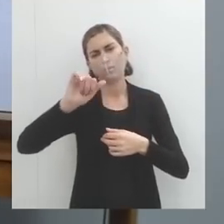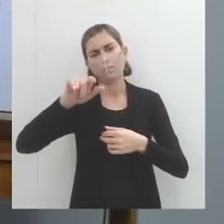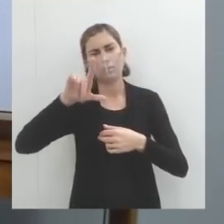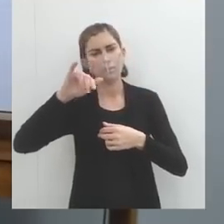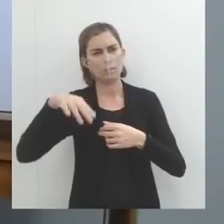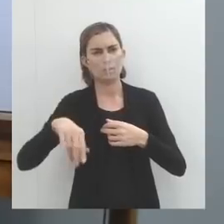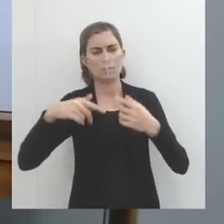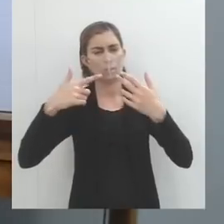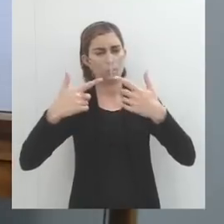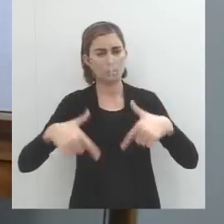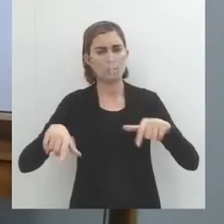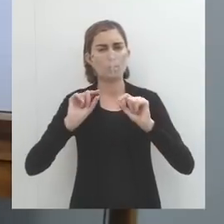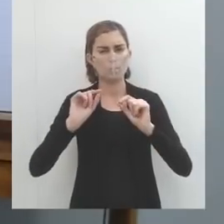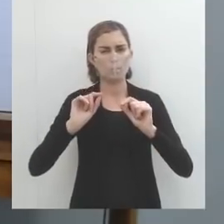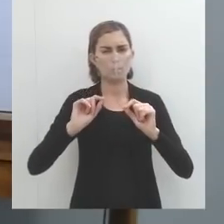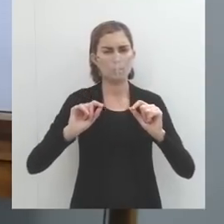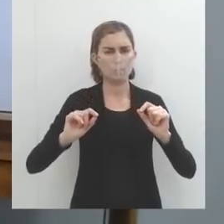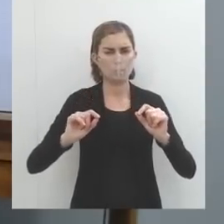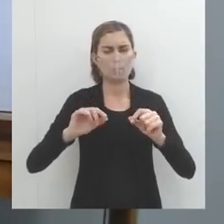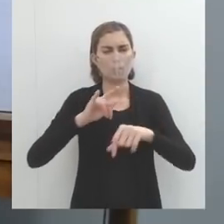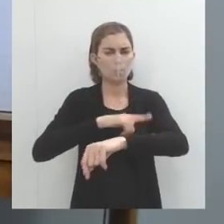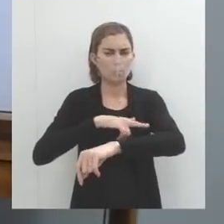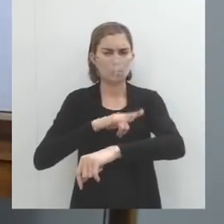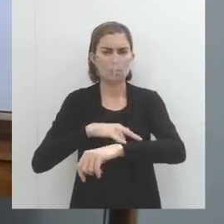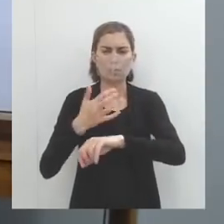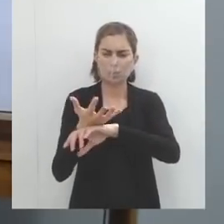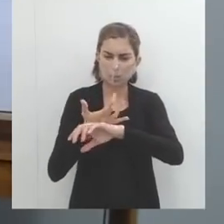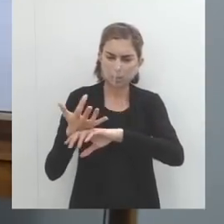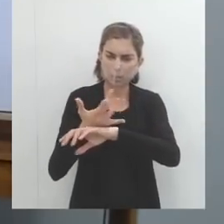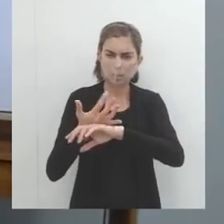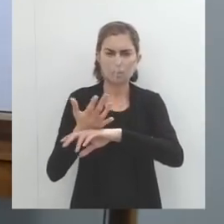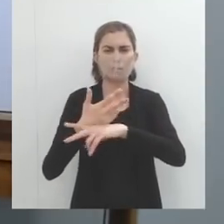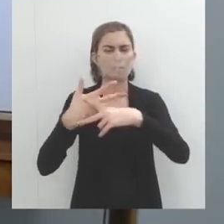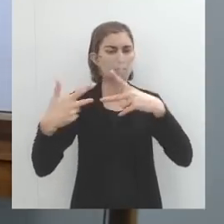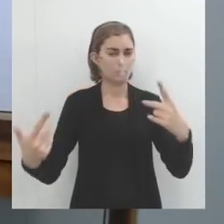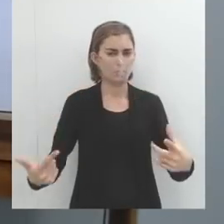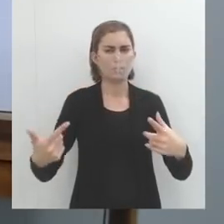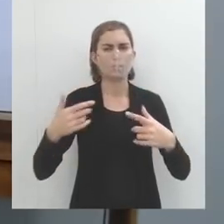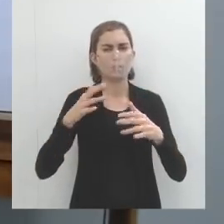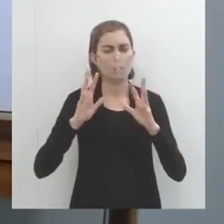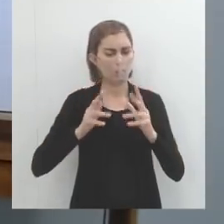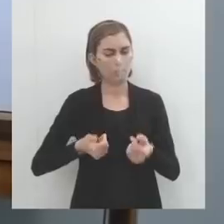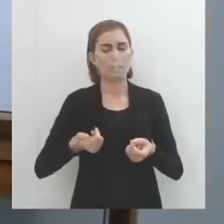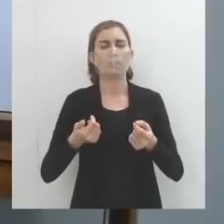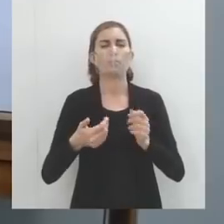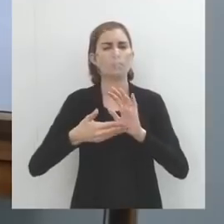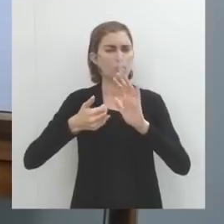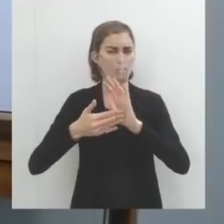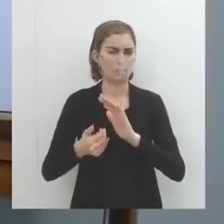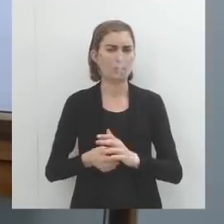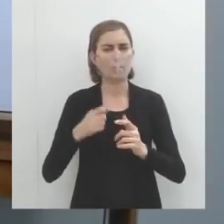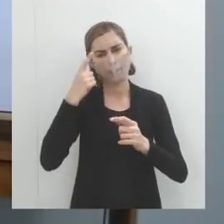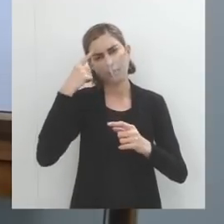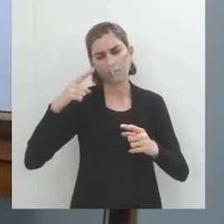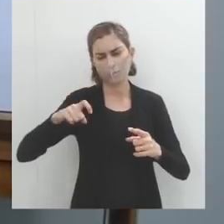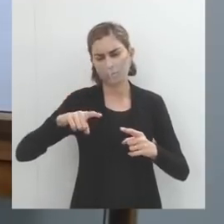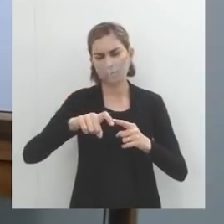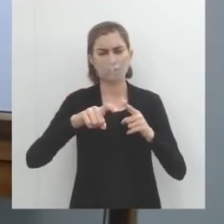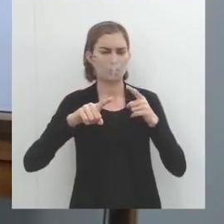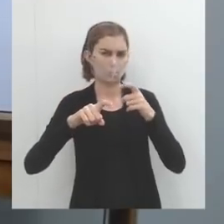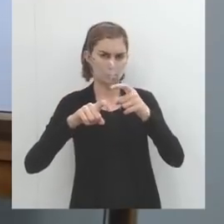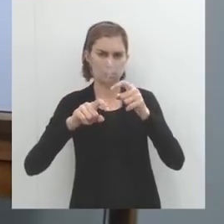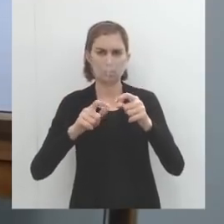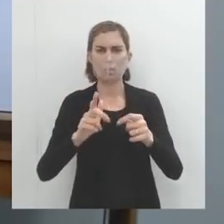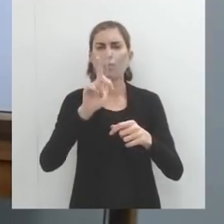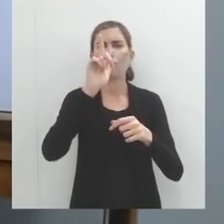vão neutralizar a acidez da urina e ativar os espermatozoides. O que é que acontece? Imagine que os espermatozoides, quando eles saem do